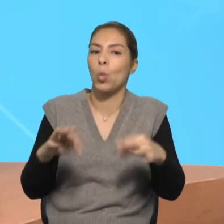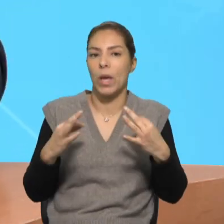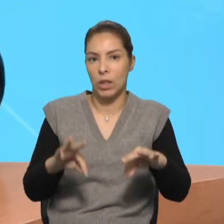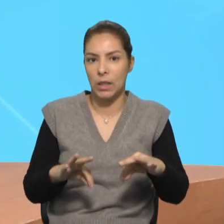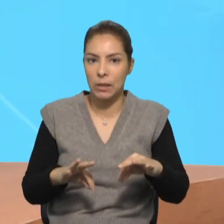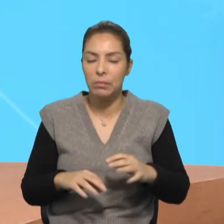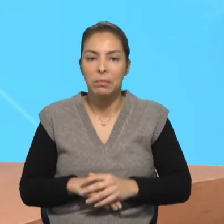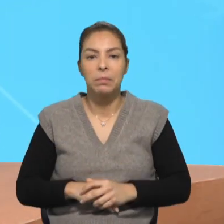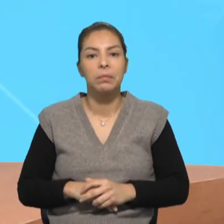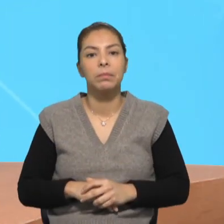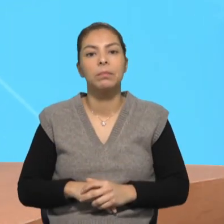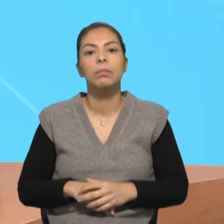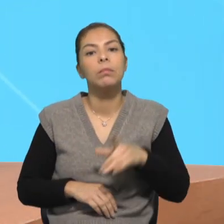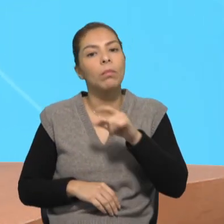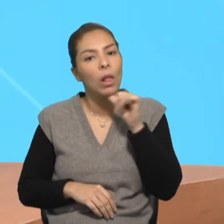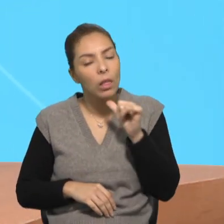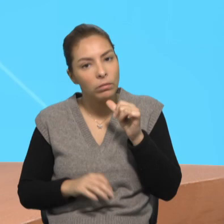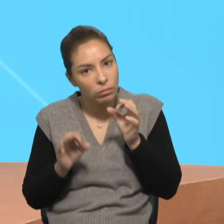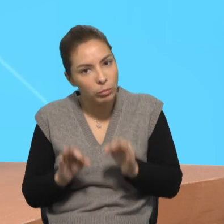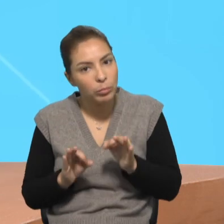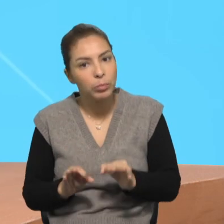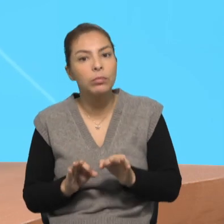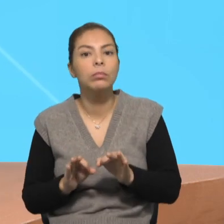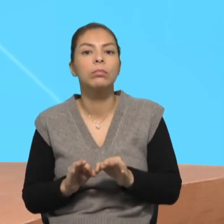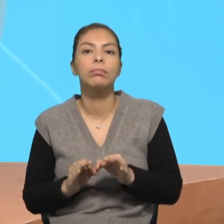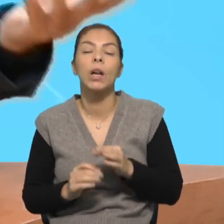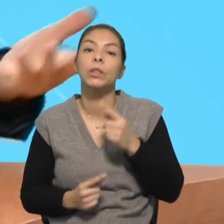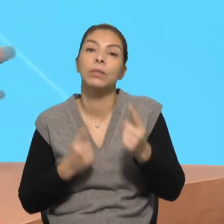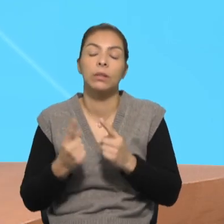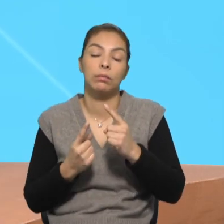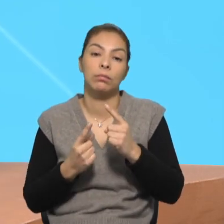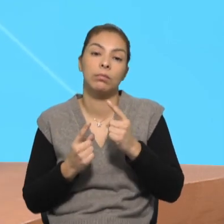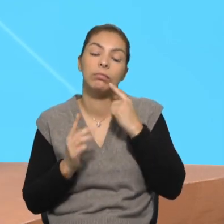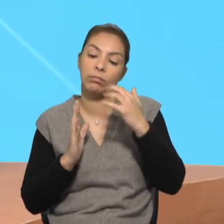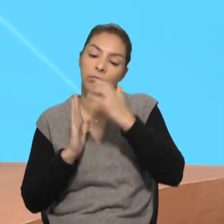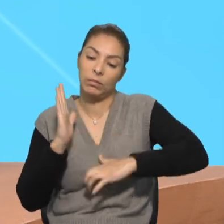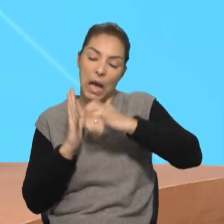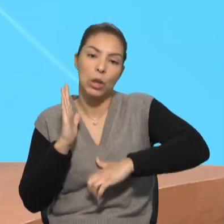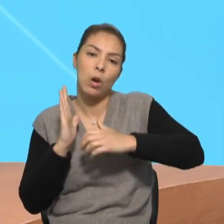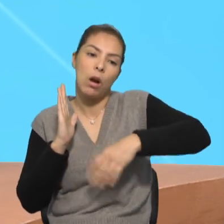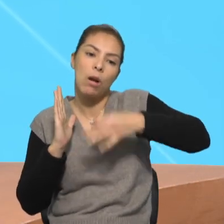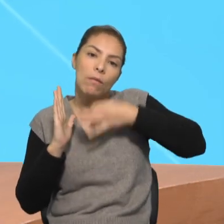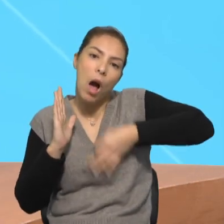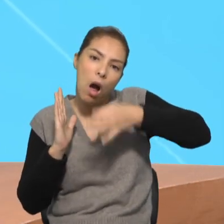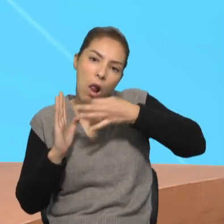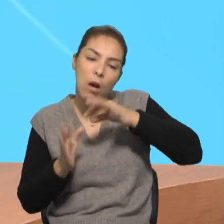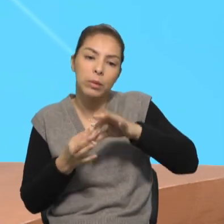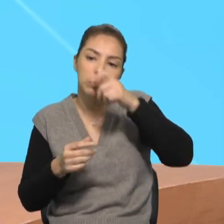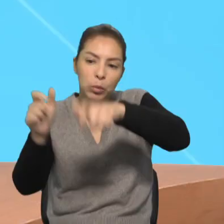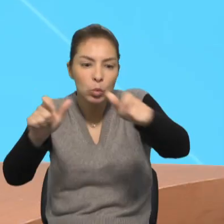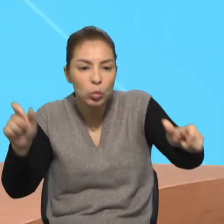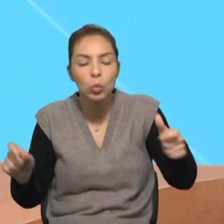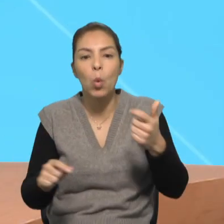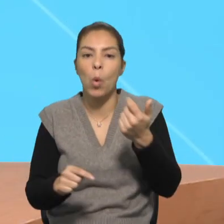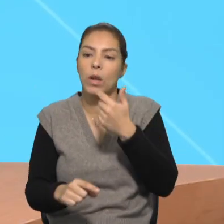Porque, efetivamente, é o Cântico das Escrituras, porque canta toda a criação, mas canta, não,